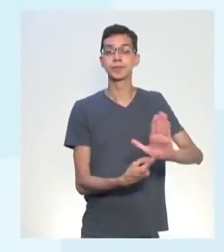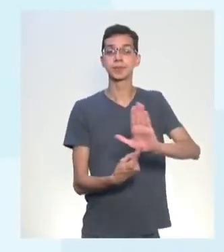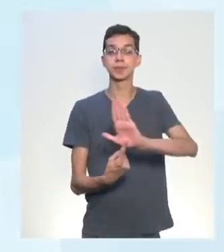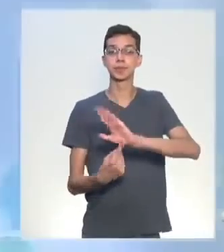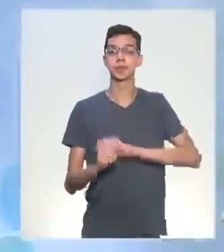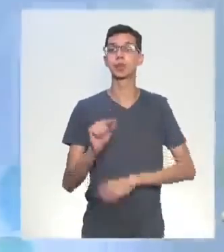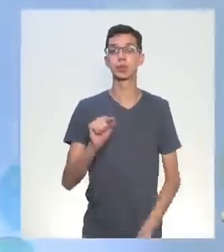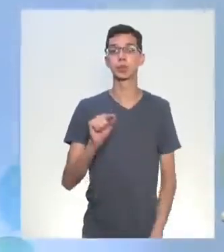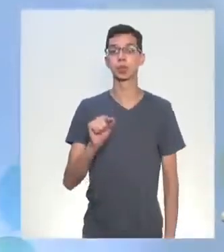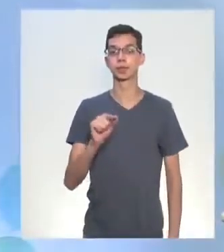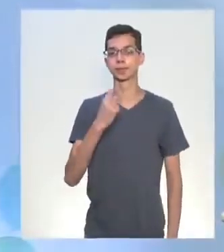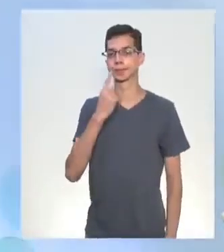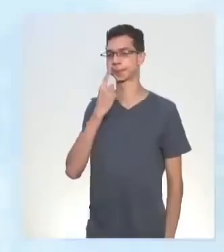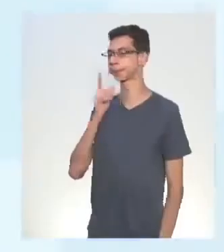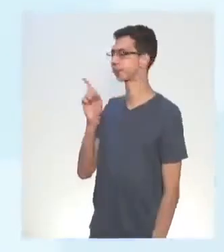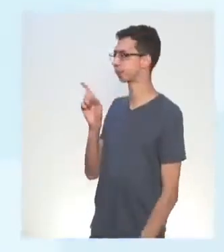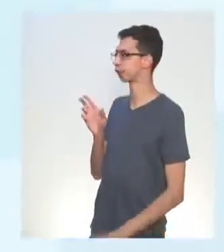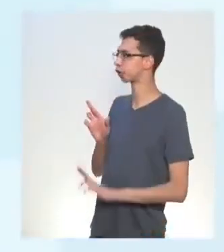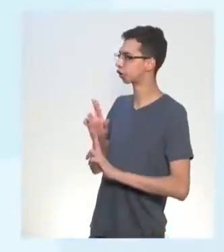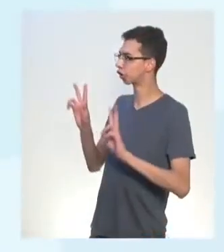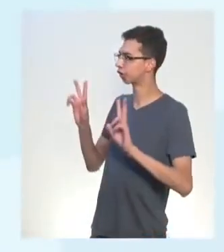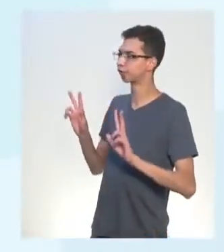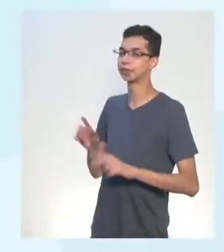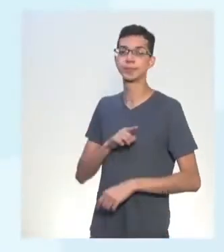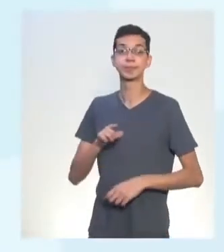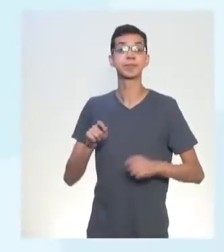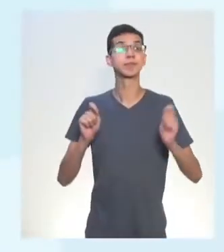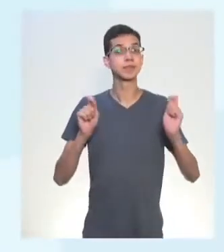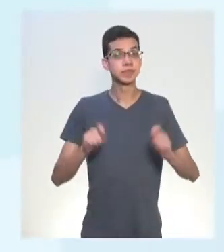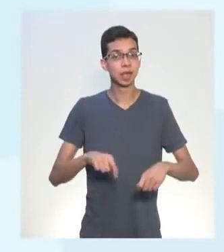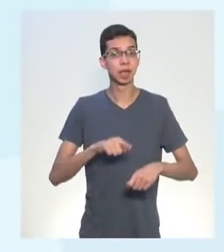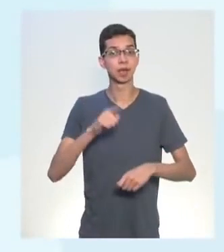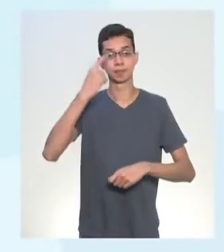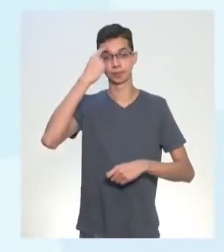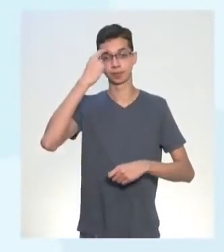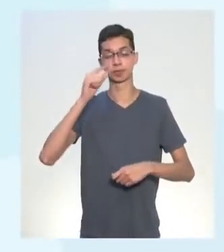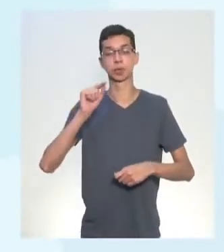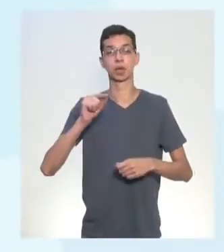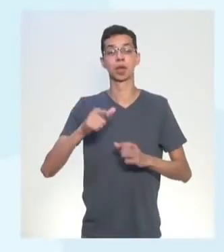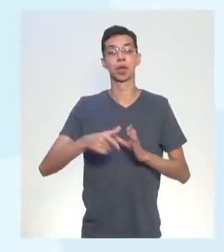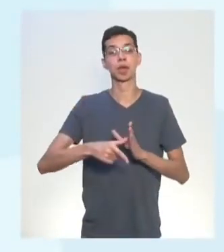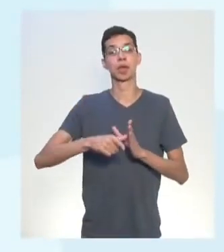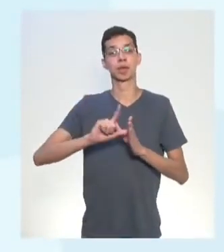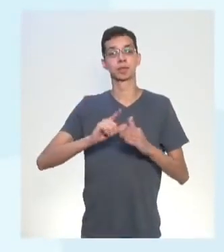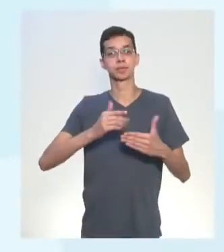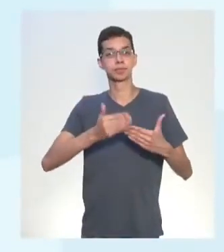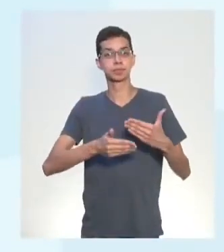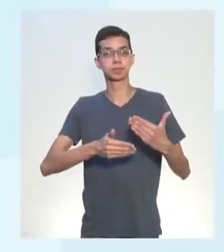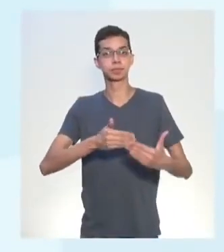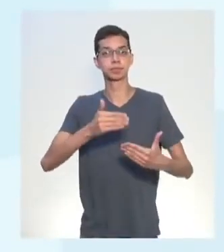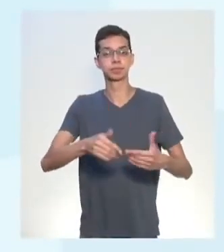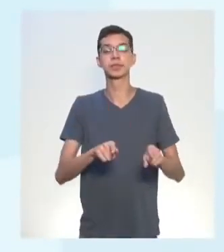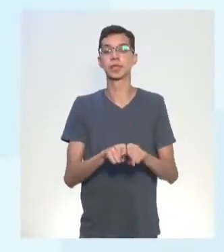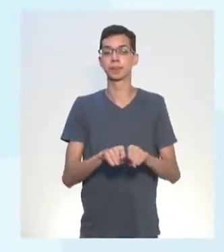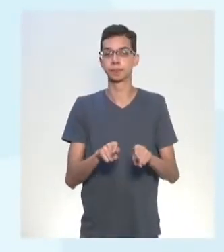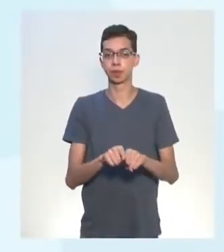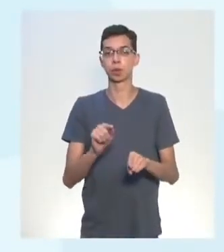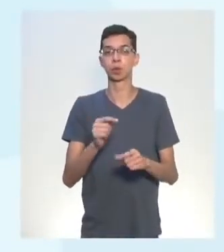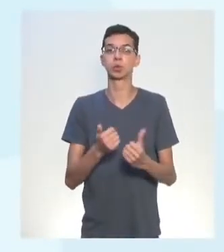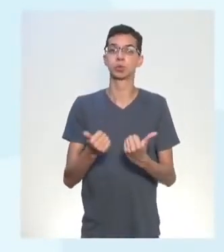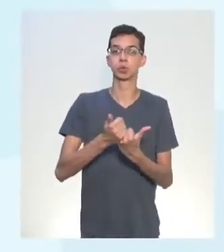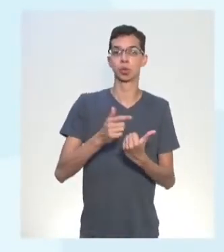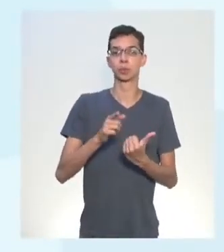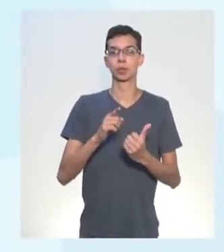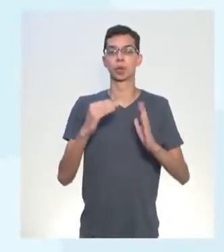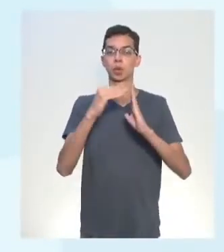aí essa outra maneira, ó. Você pode usar a ideia também de antecessor e de sucessor, colocando o número no meio, ó. Se